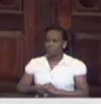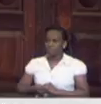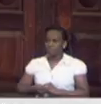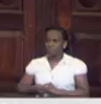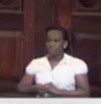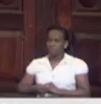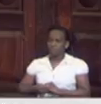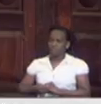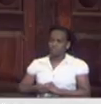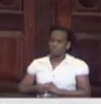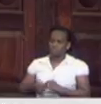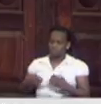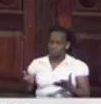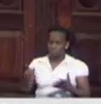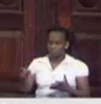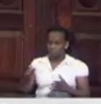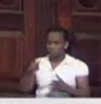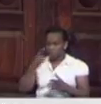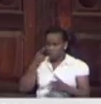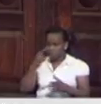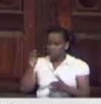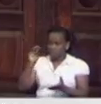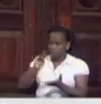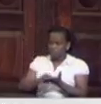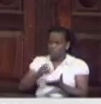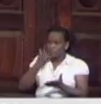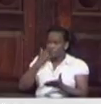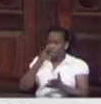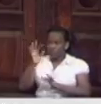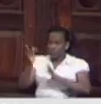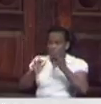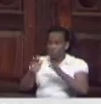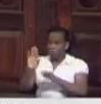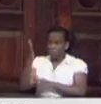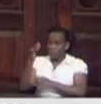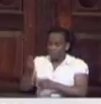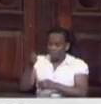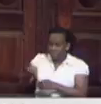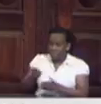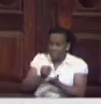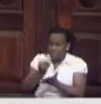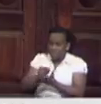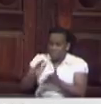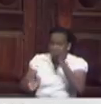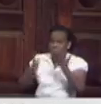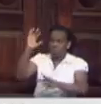nesse colocar lenha na fogueira,